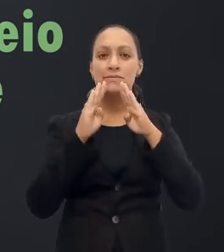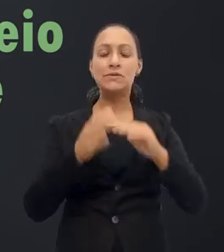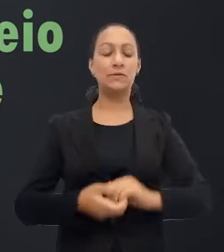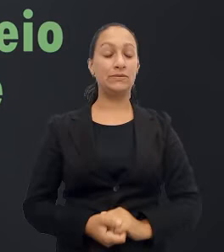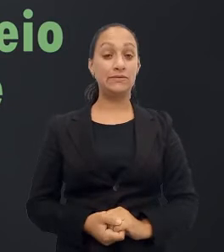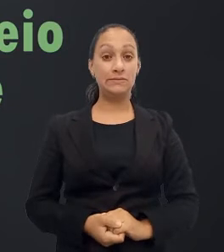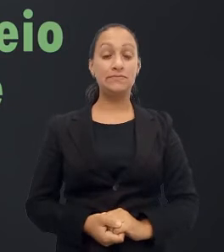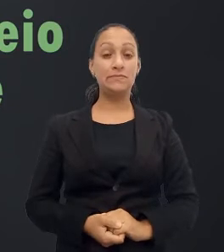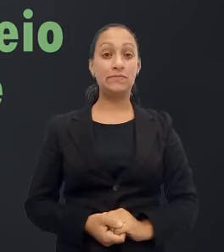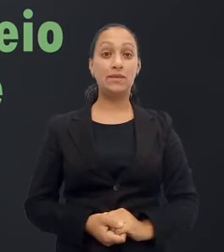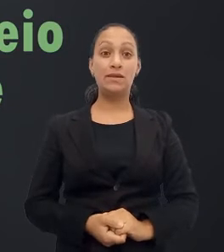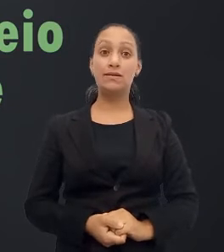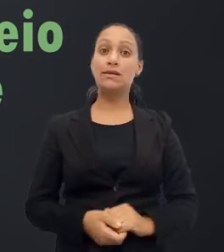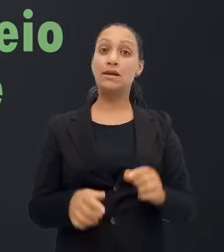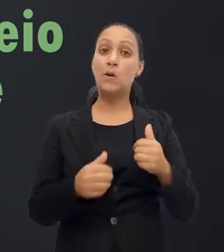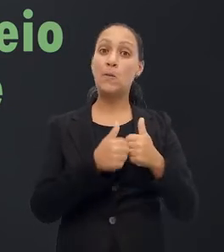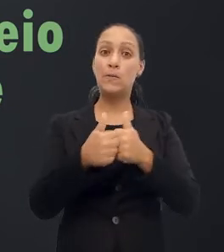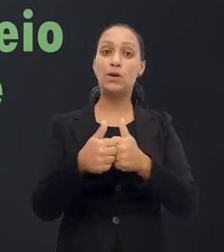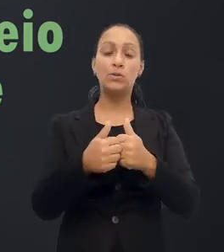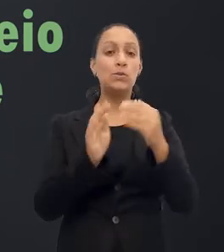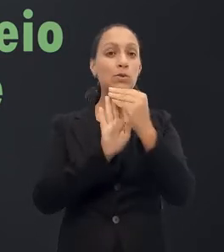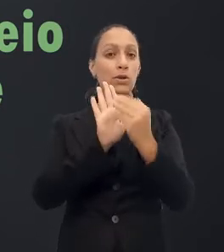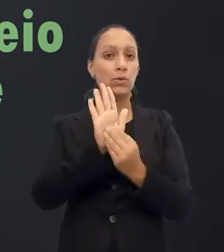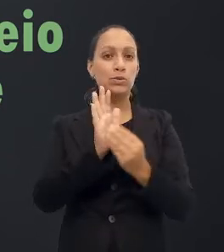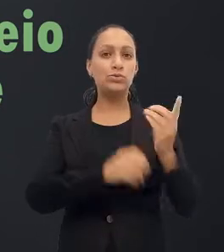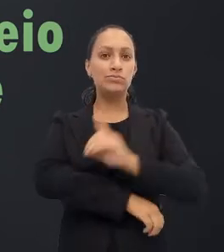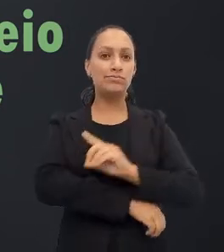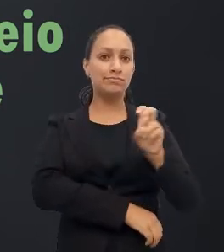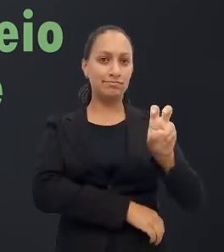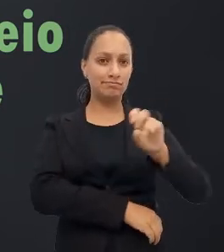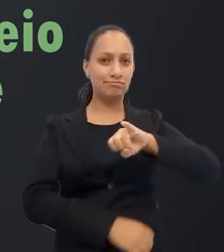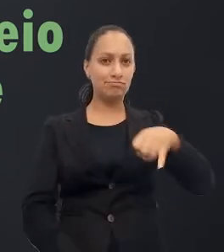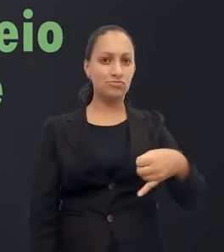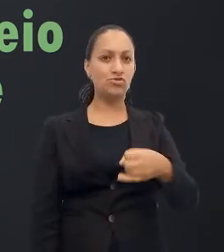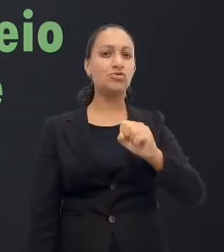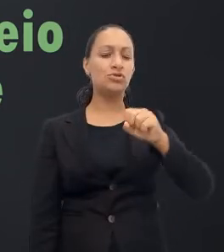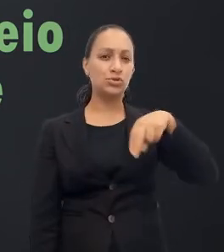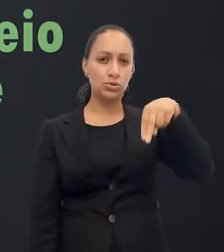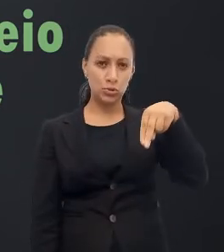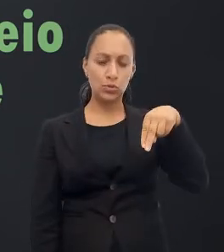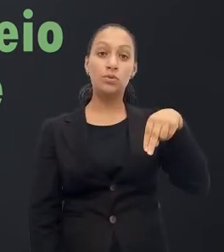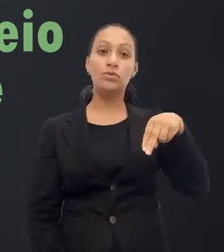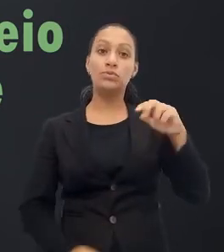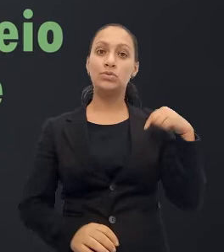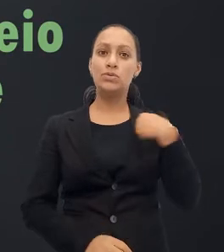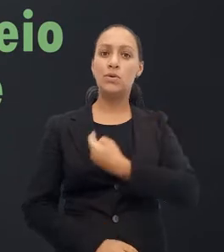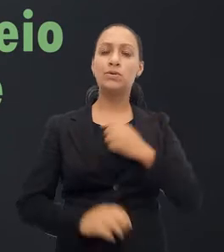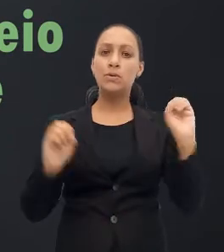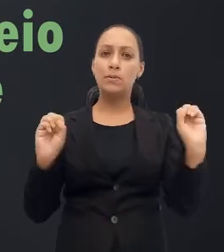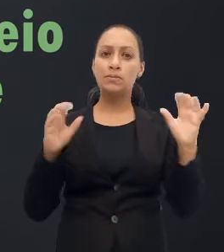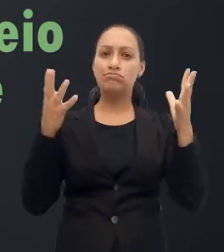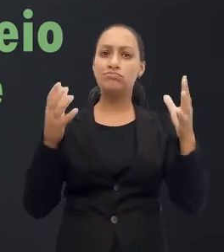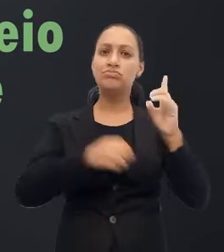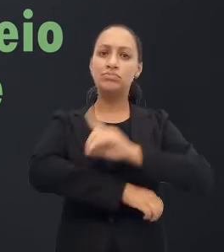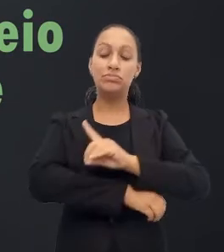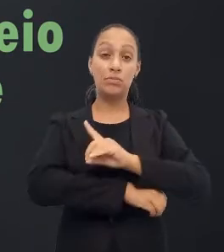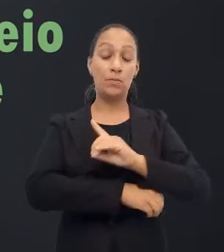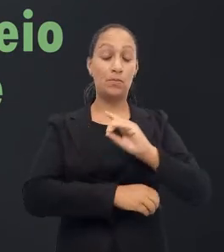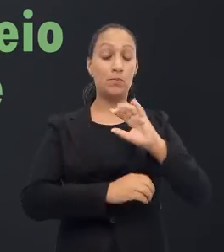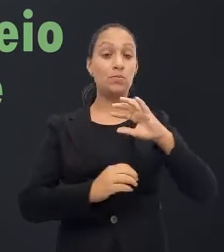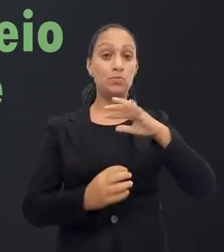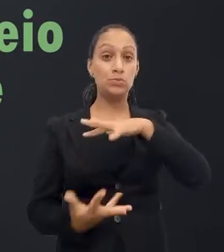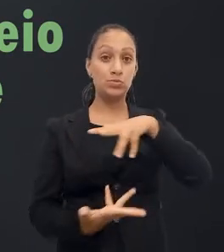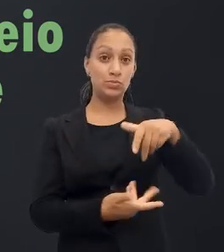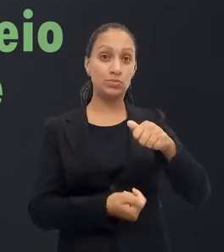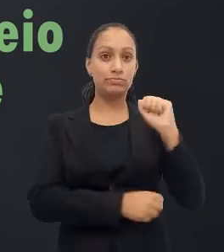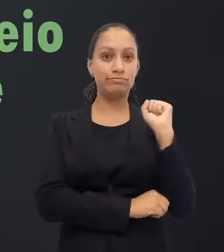Fevale, fique por dentro de nossos conteúdos. No dia 5 de junho, mais especificamente, nós comemoramos o Dia Mundial do Meio Ambiente. E